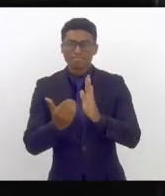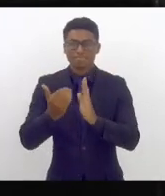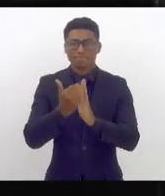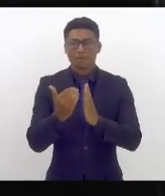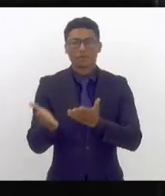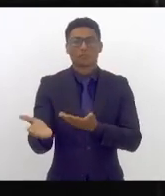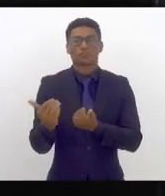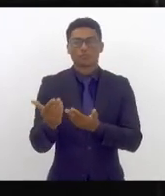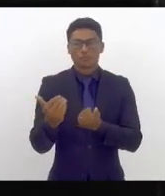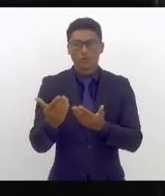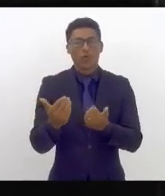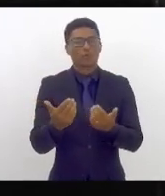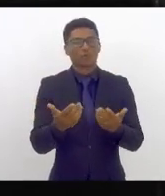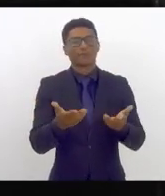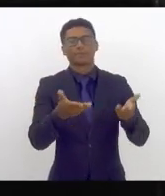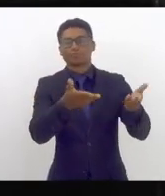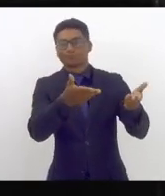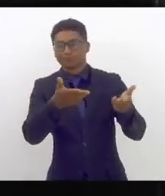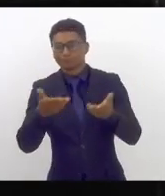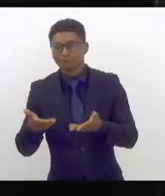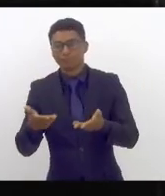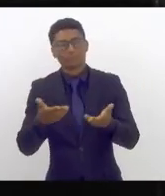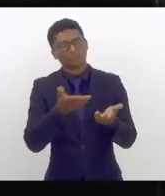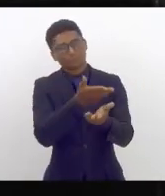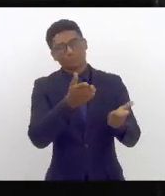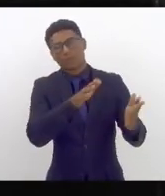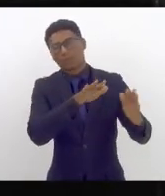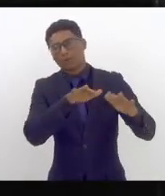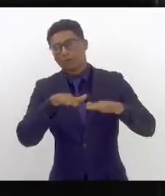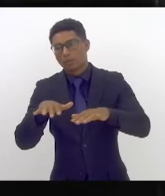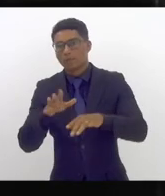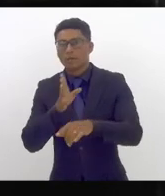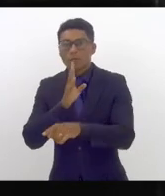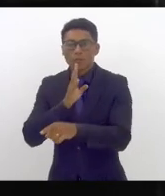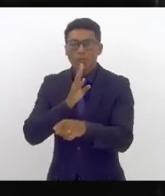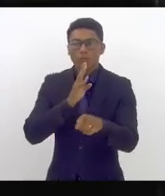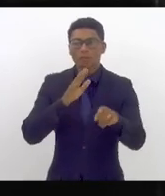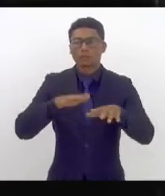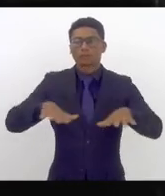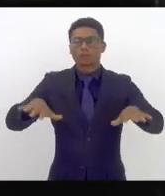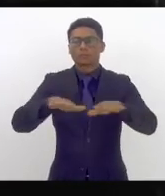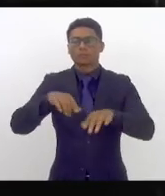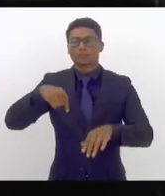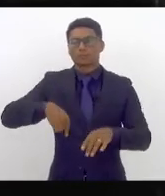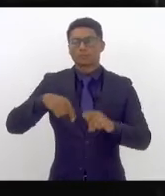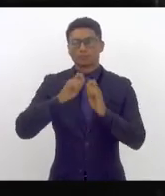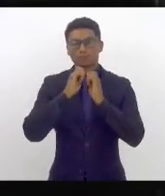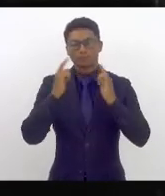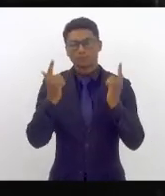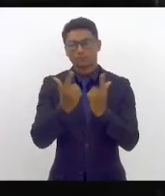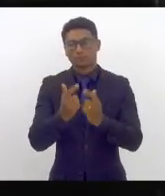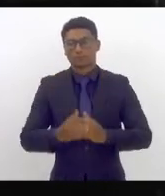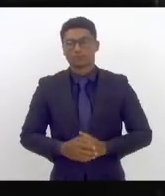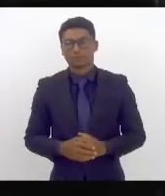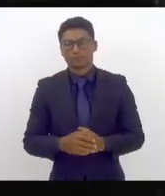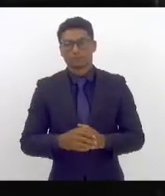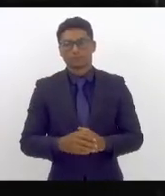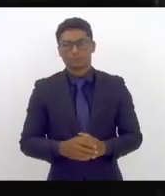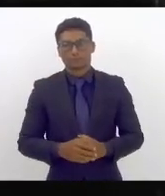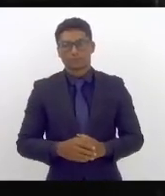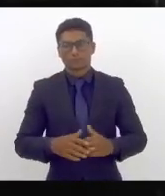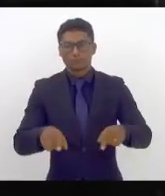toda a juventude para conhecer os trabalhos do Parlamento Fluminense queria também nesse momento